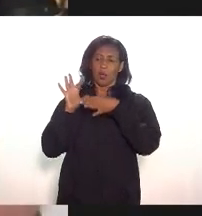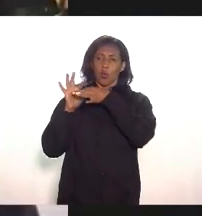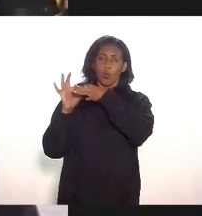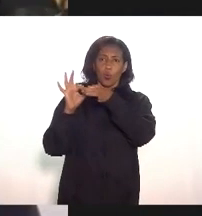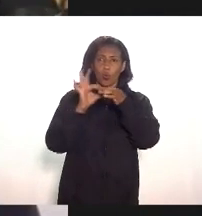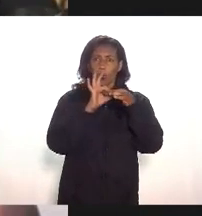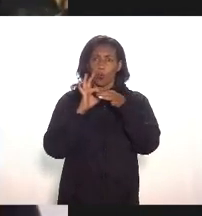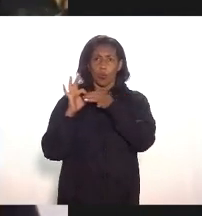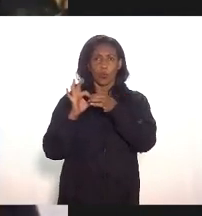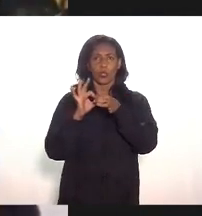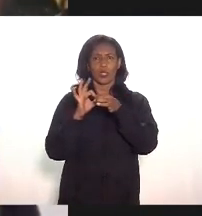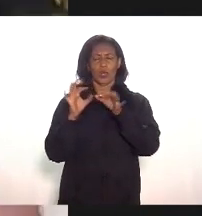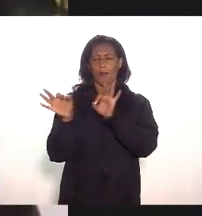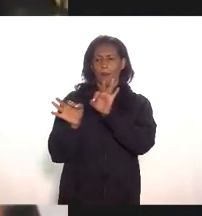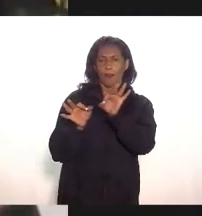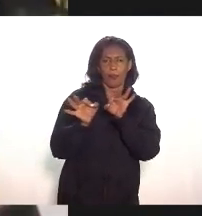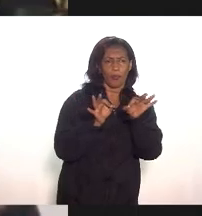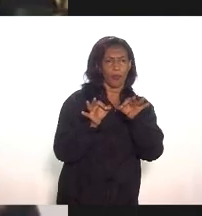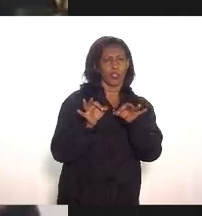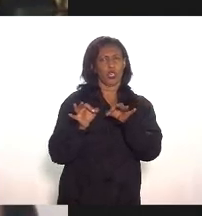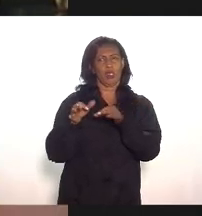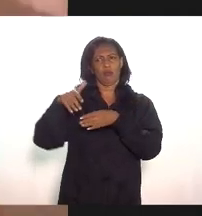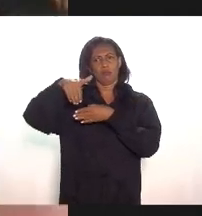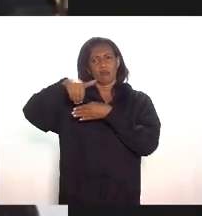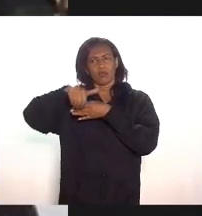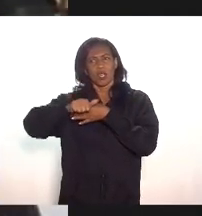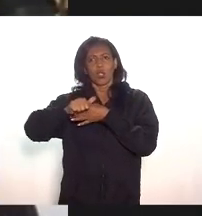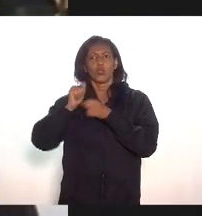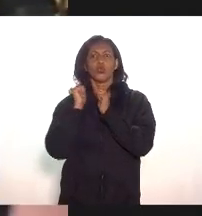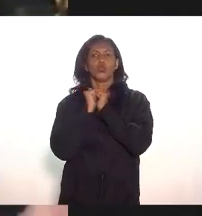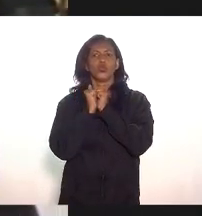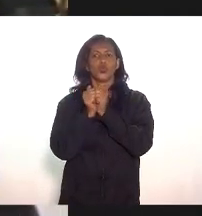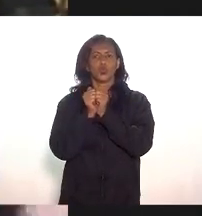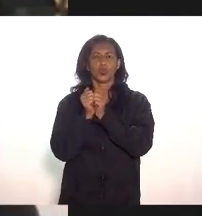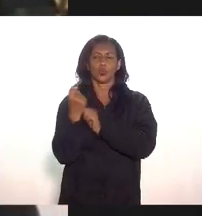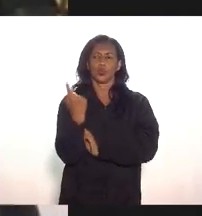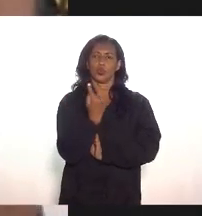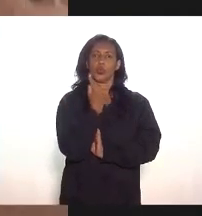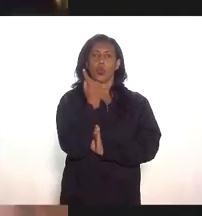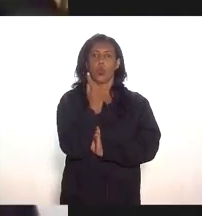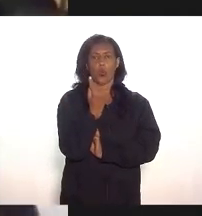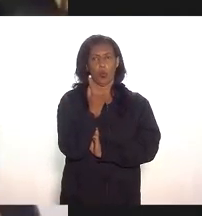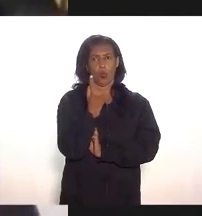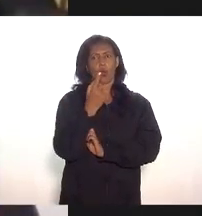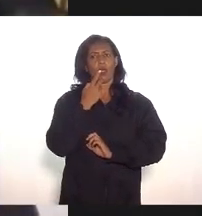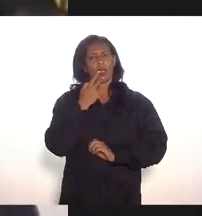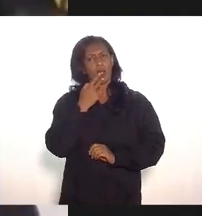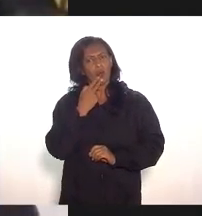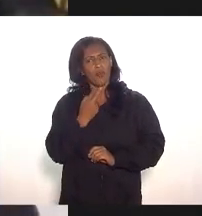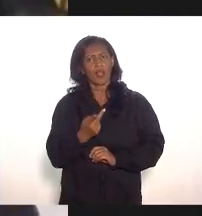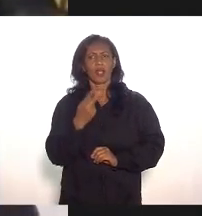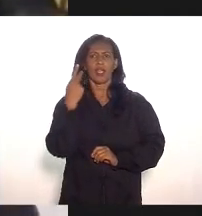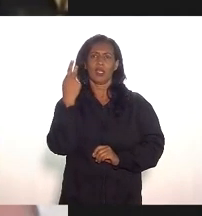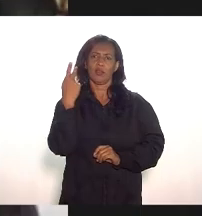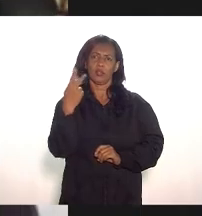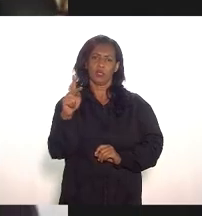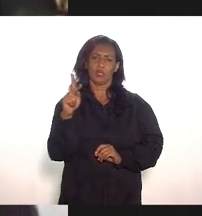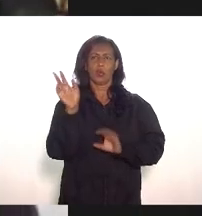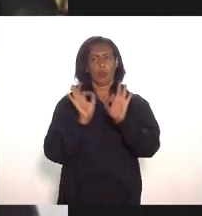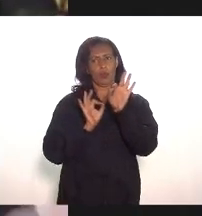os projetos, né? Anexarmos todos os projetos e fizéssemos um só, eu citei o seu pronunciamento, eu citei o